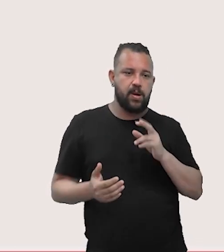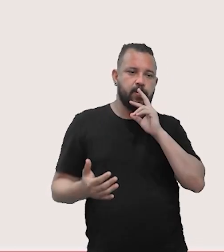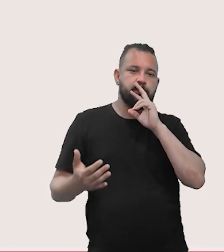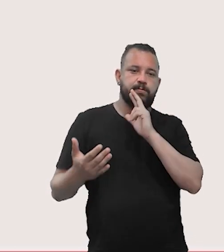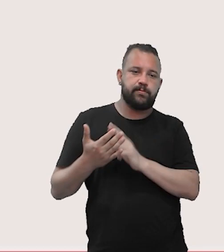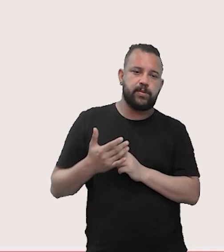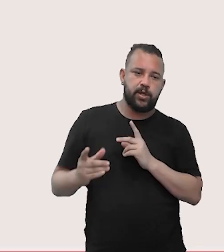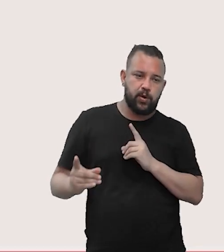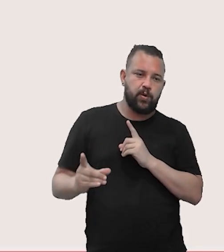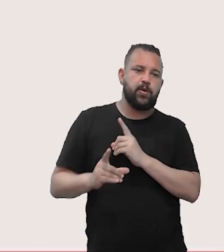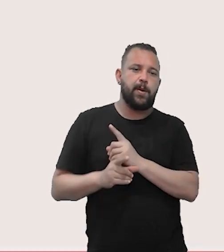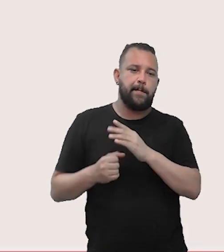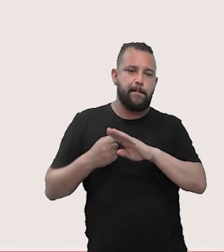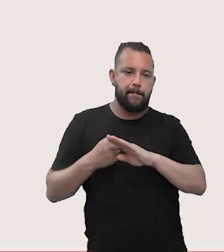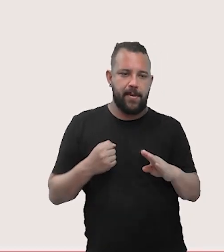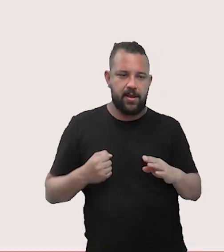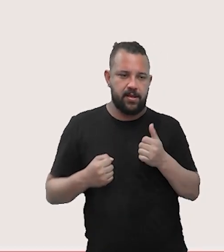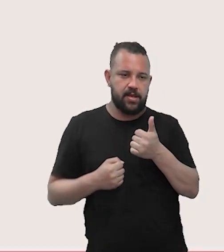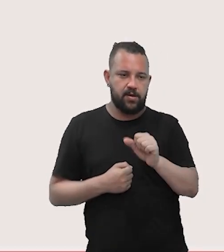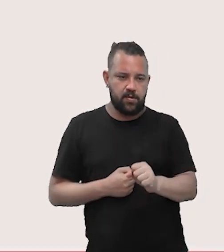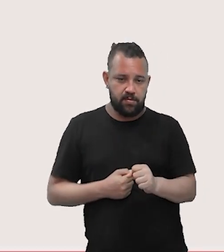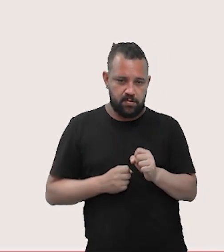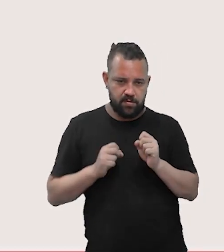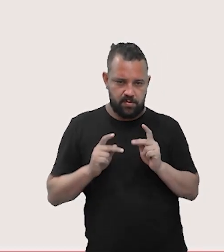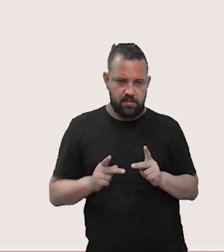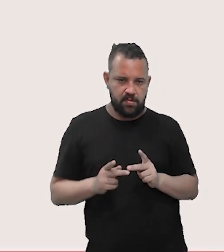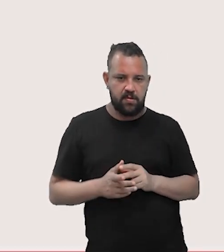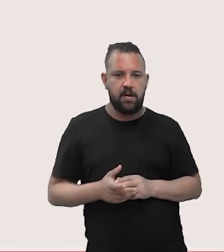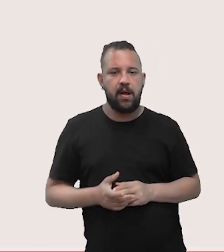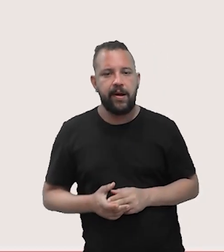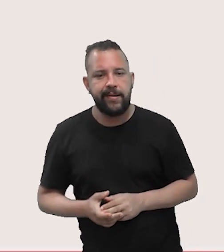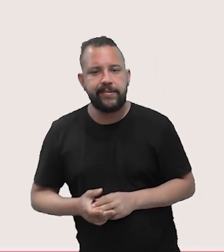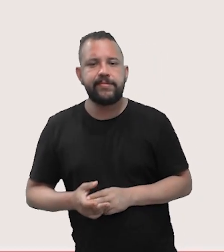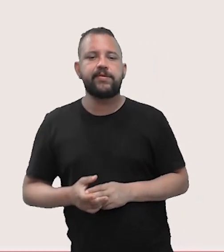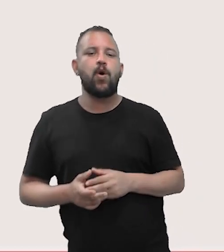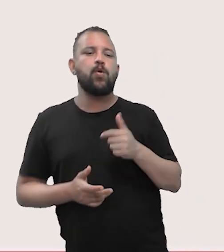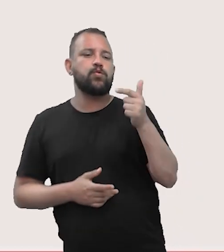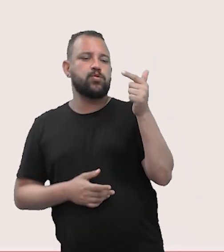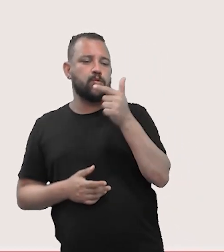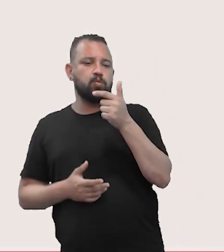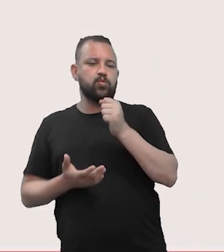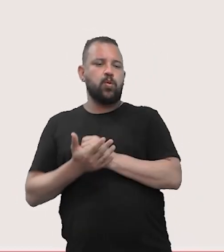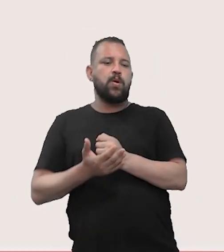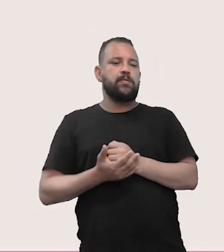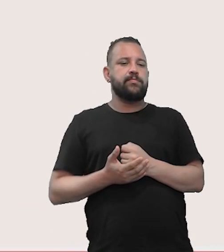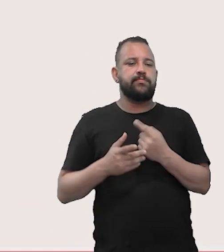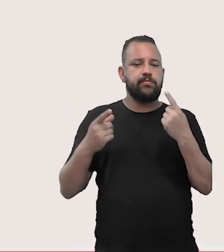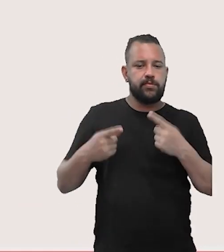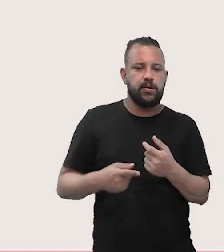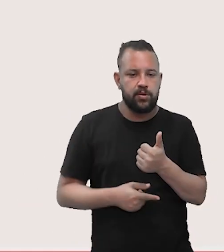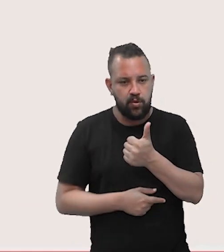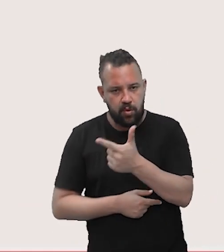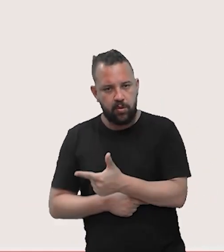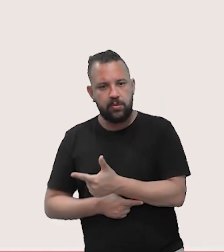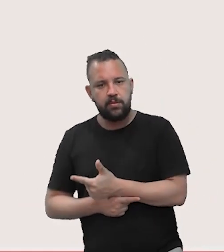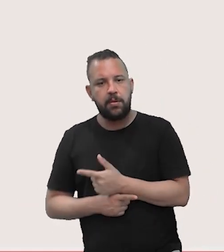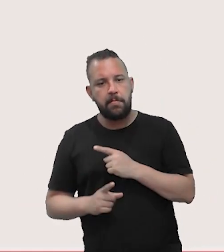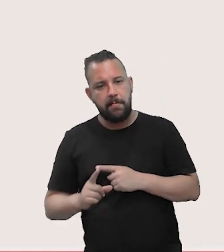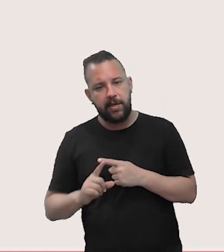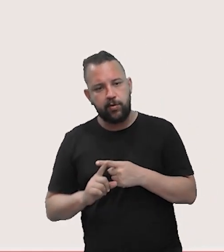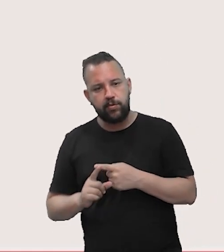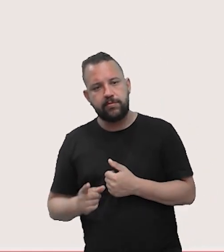atingir a média de 18. Você entendeu? Compreendeu direitinho? Vamos fazer o segundo? Olha, 12 mais